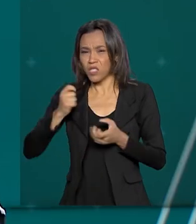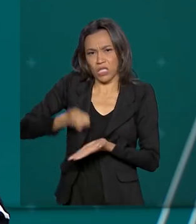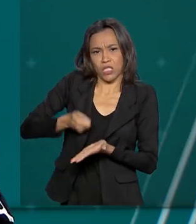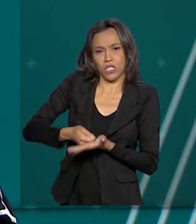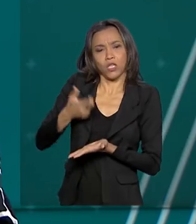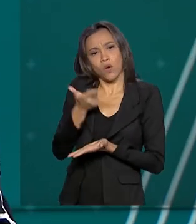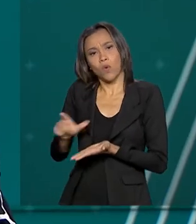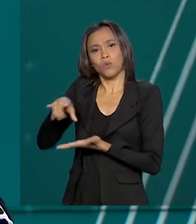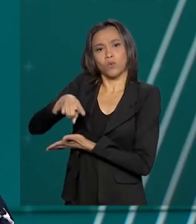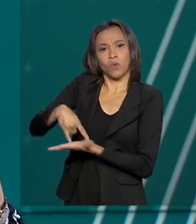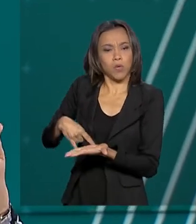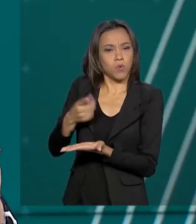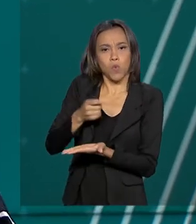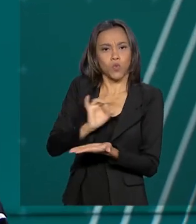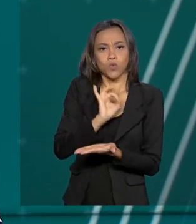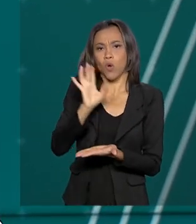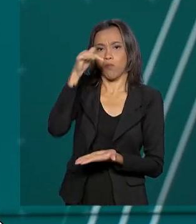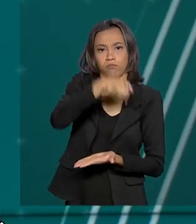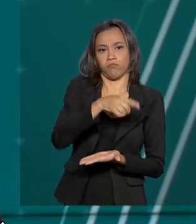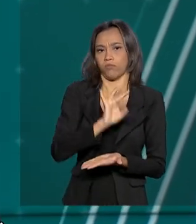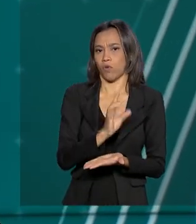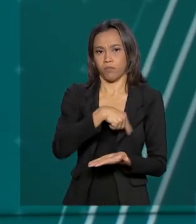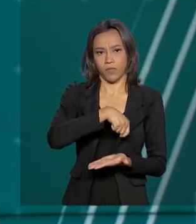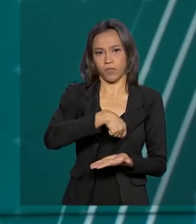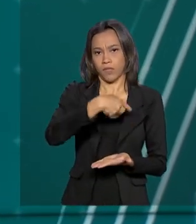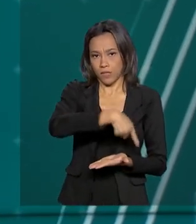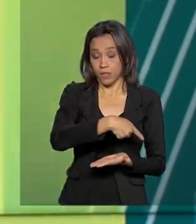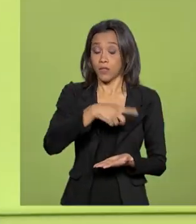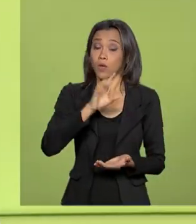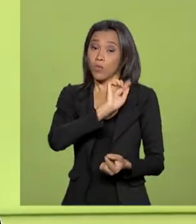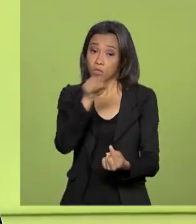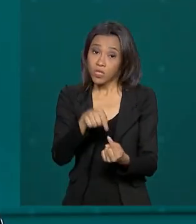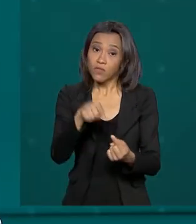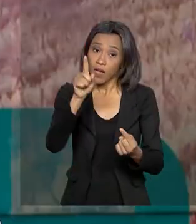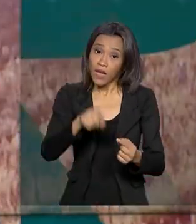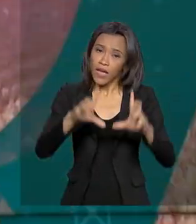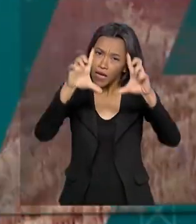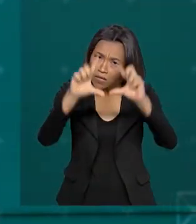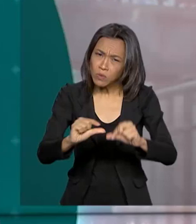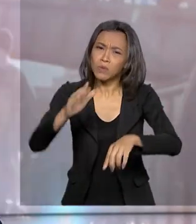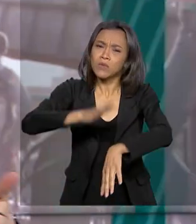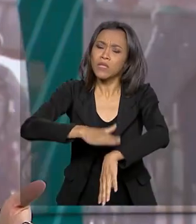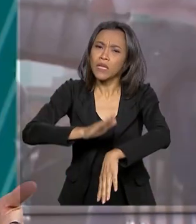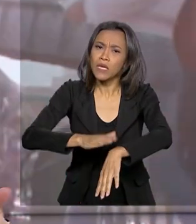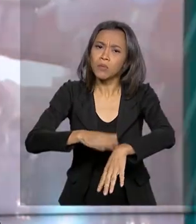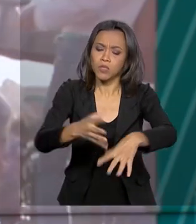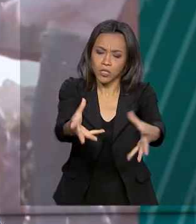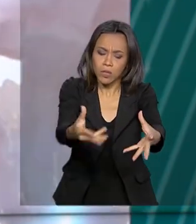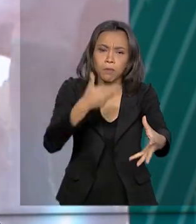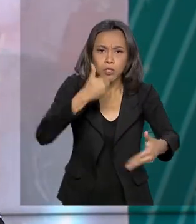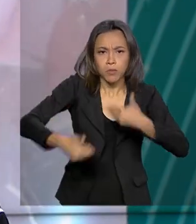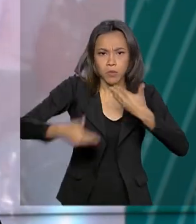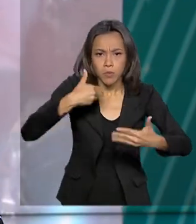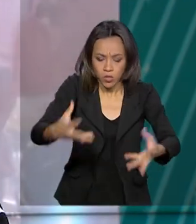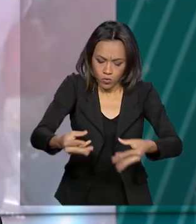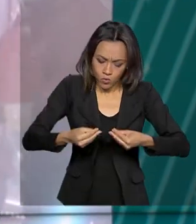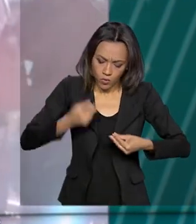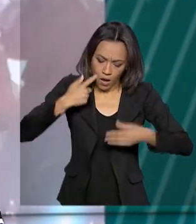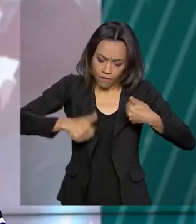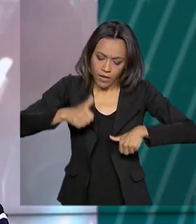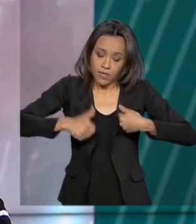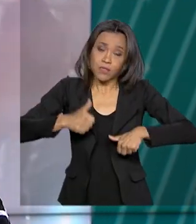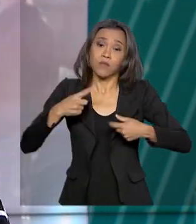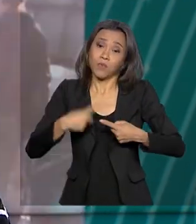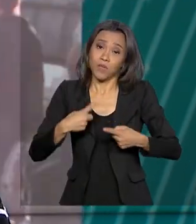O objetivo da ação é simplificar o processo e reduzir o tempo de análise dos pedidos, que vem crescendo em função do aumento da